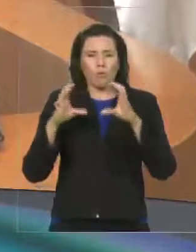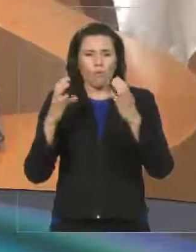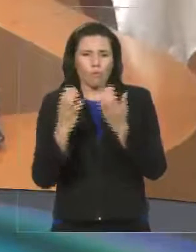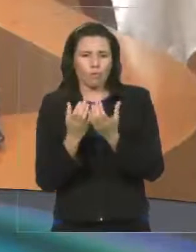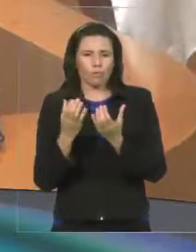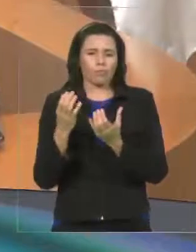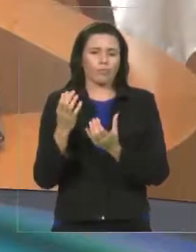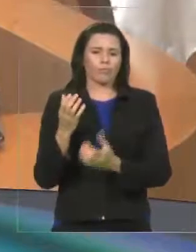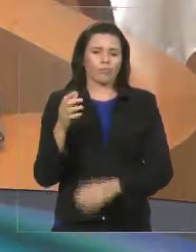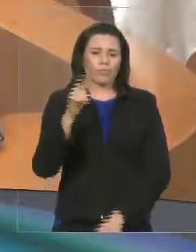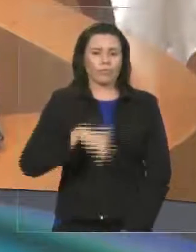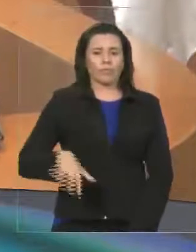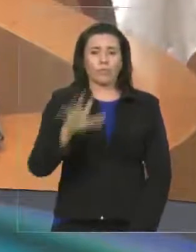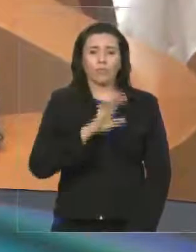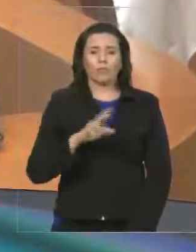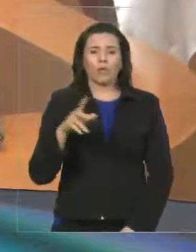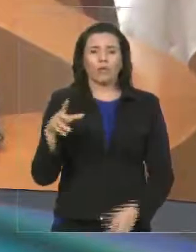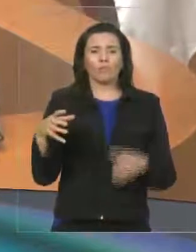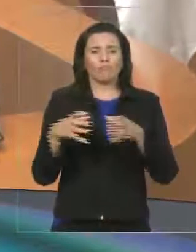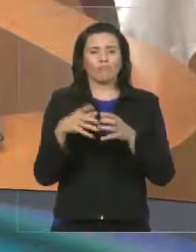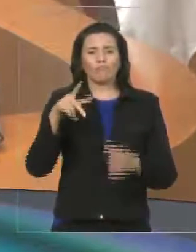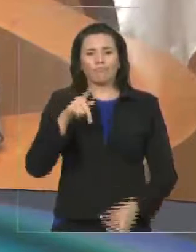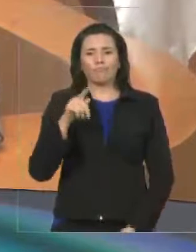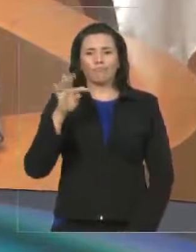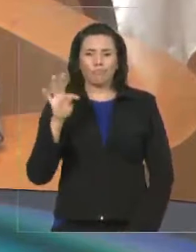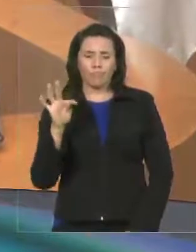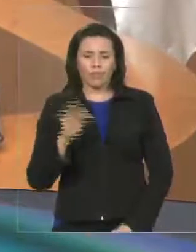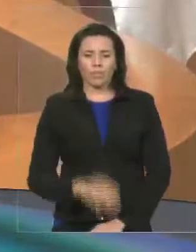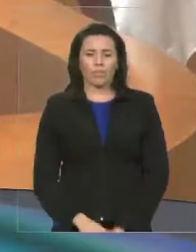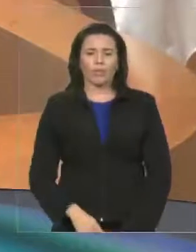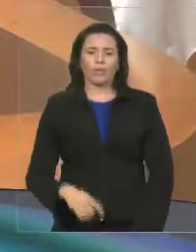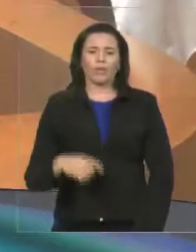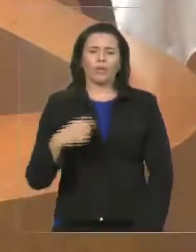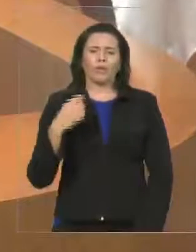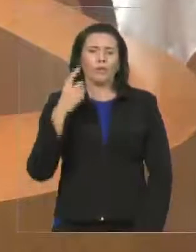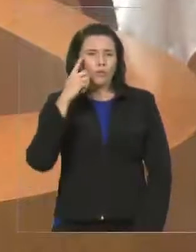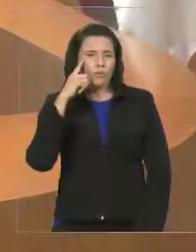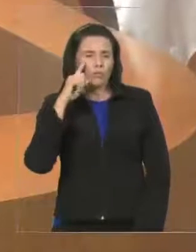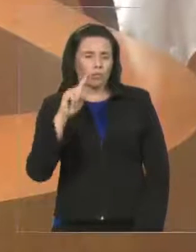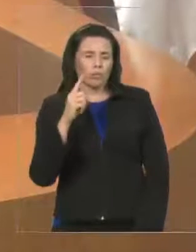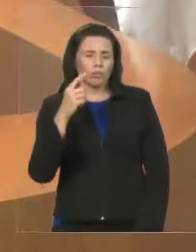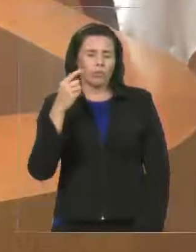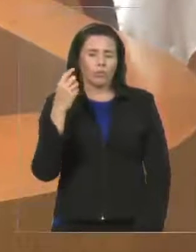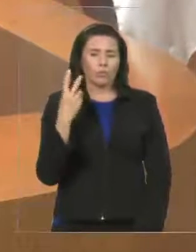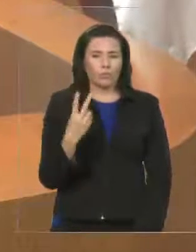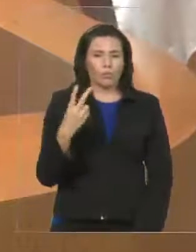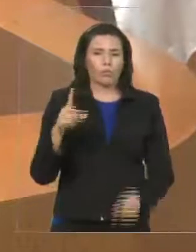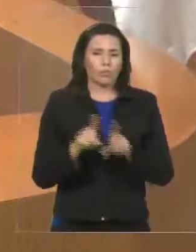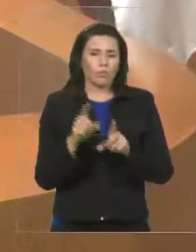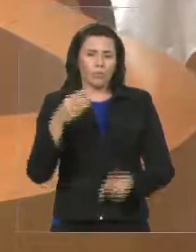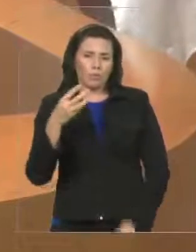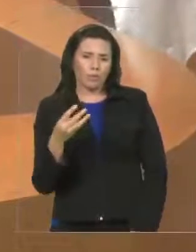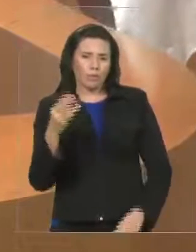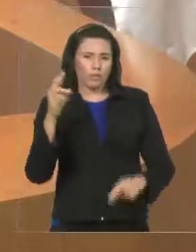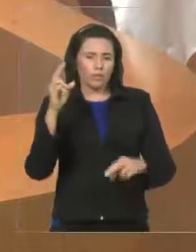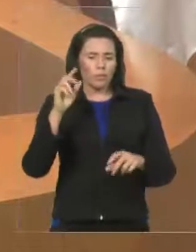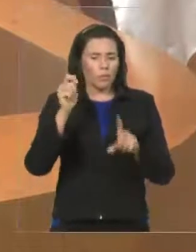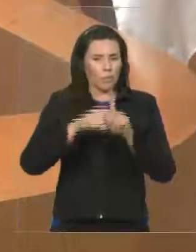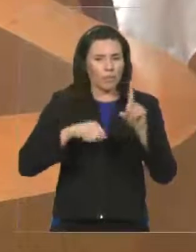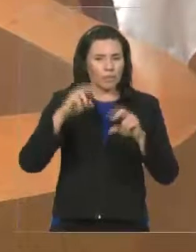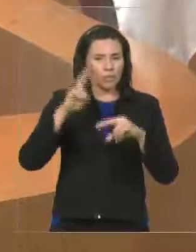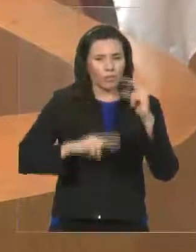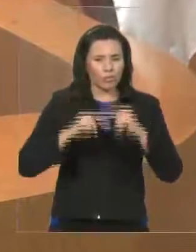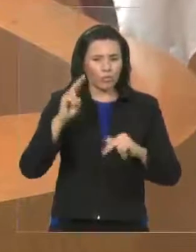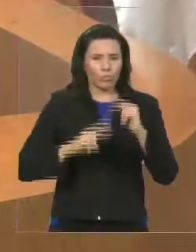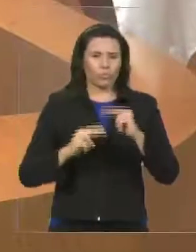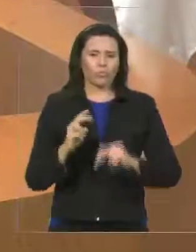dia 1, 2 e 3 de junho e que renovará a direção do PT a nível nacional. Nesse